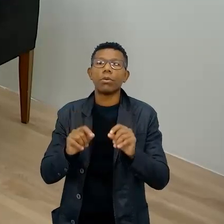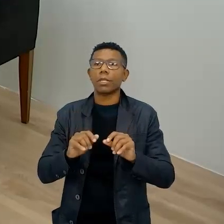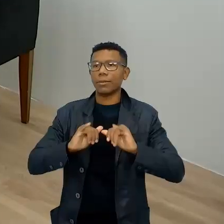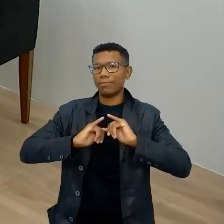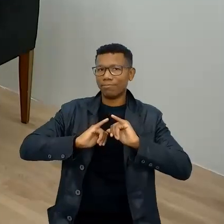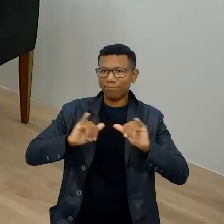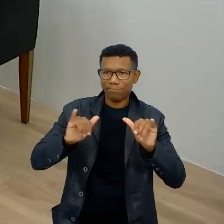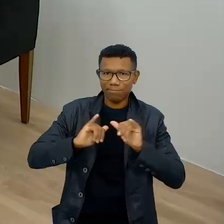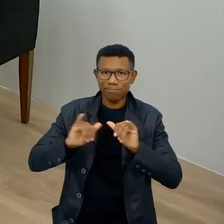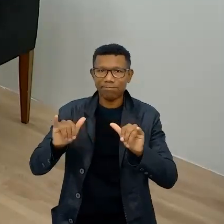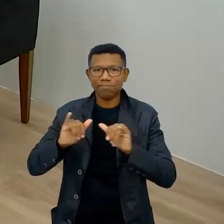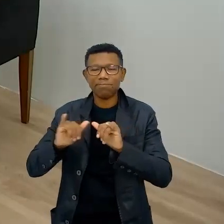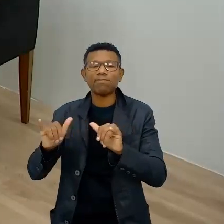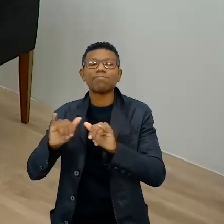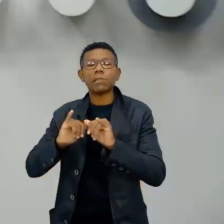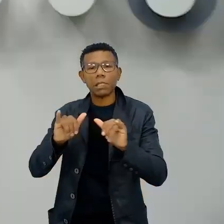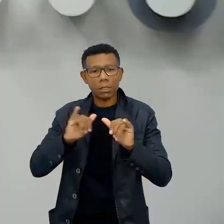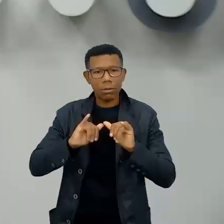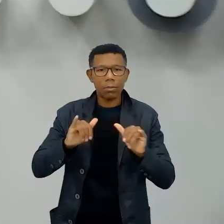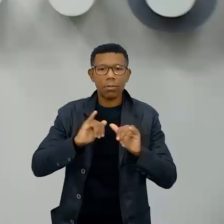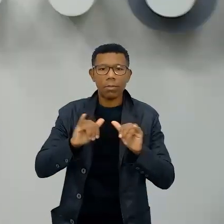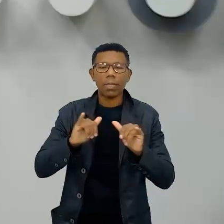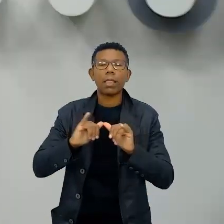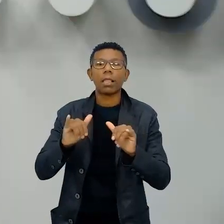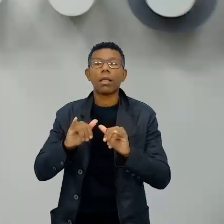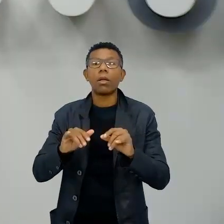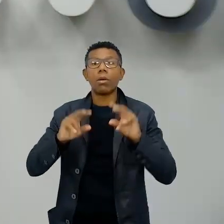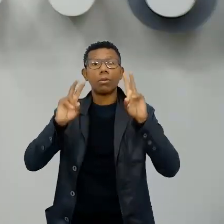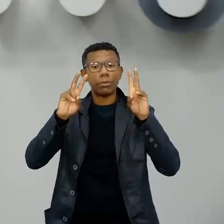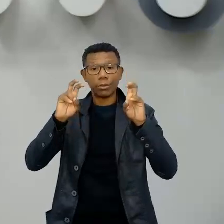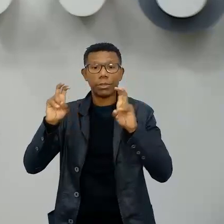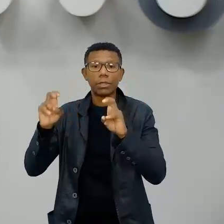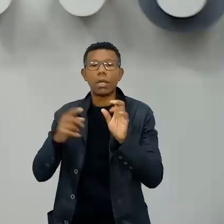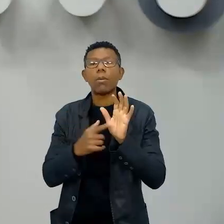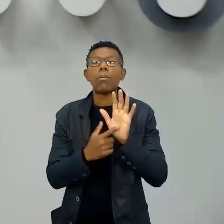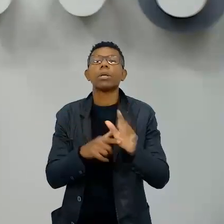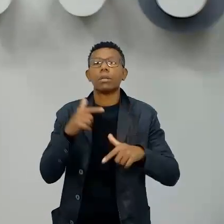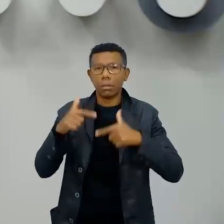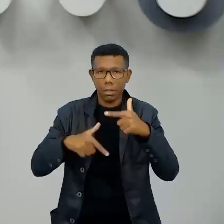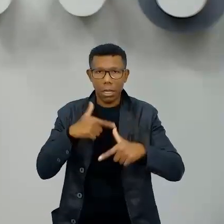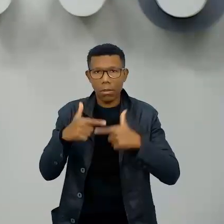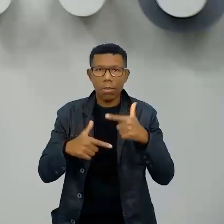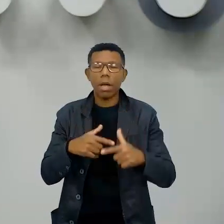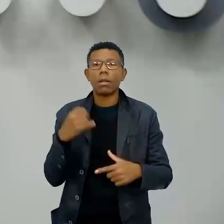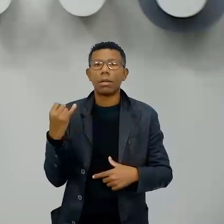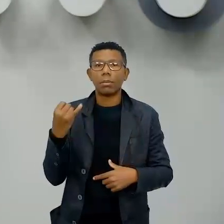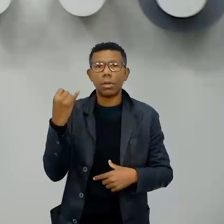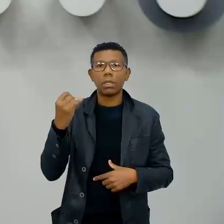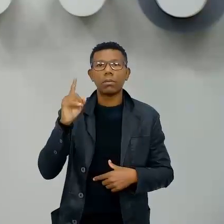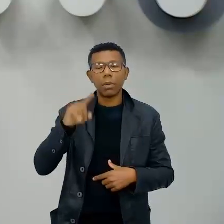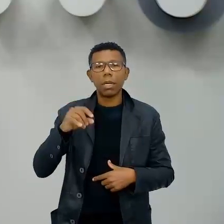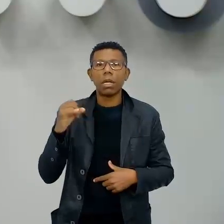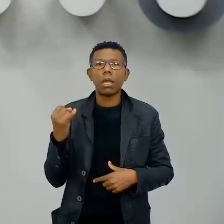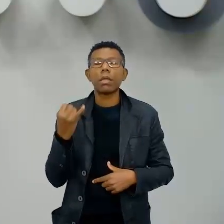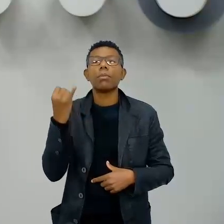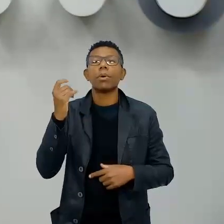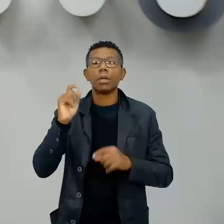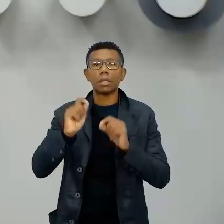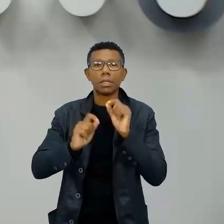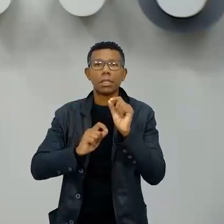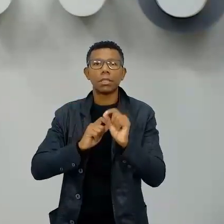denunciando, levando às instâncias, né, que tratam dessas questões. Então o trabalho é muito bem feito. Mas é sempre bom reforçar que, mesmo a